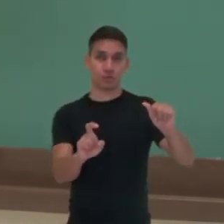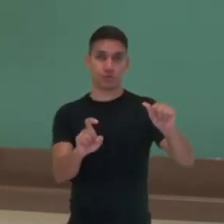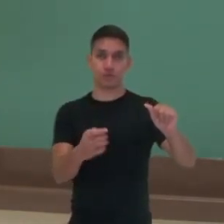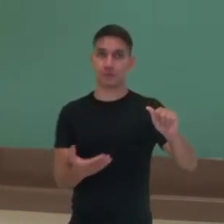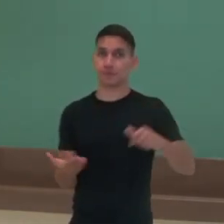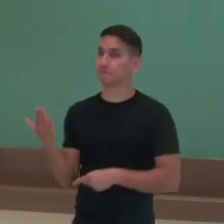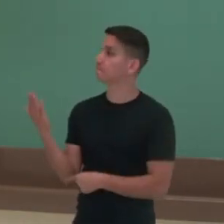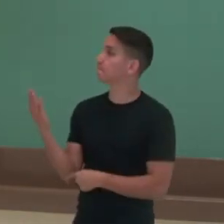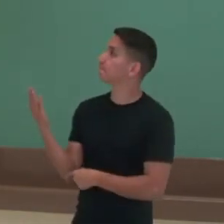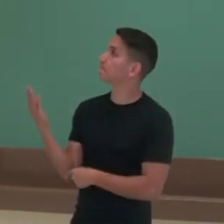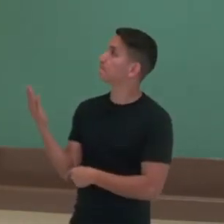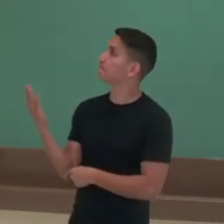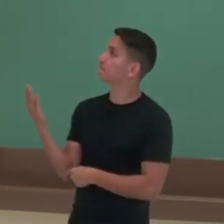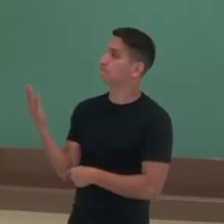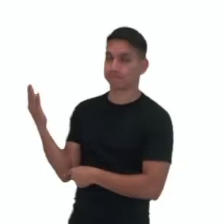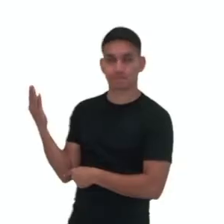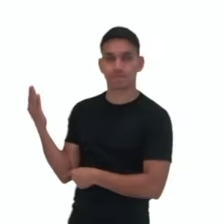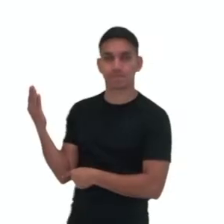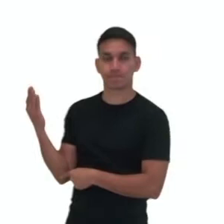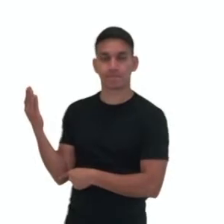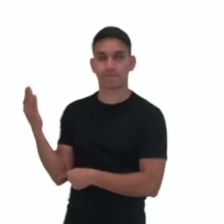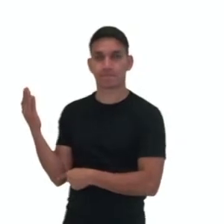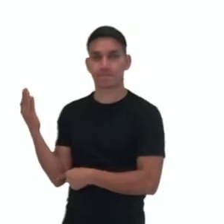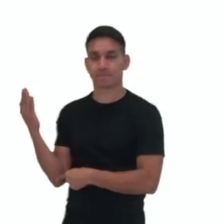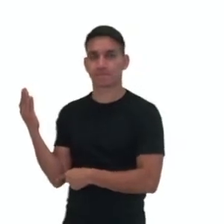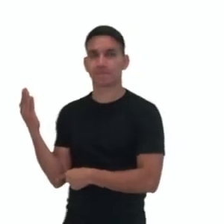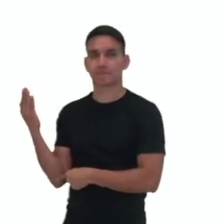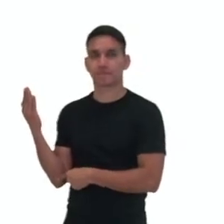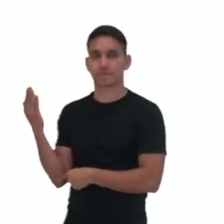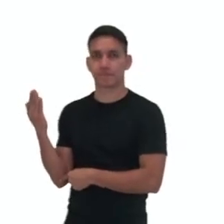Então, eu sei que A é igual a 2 vezes